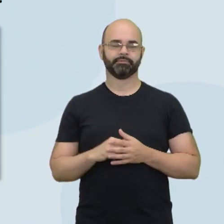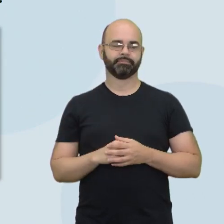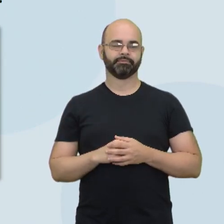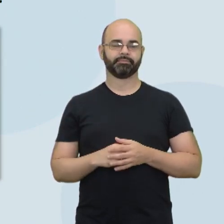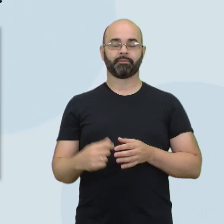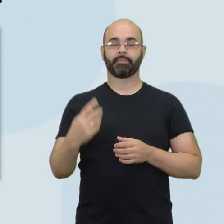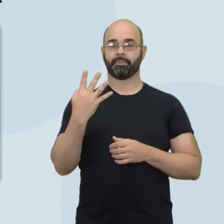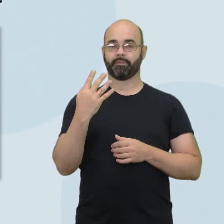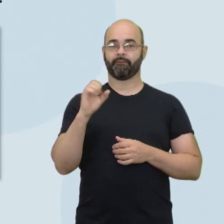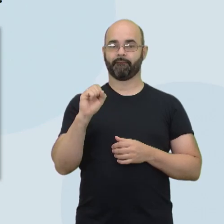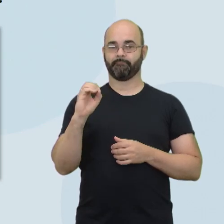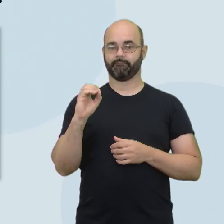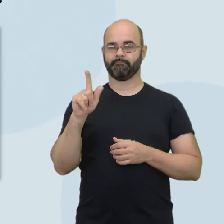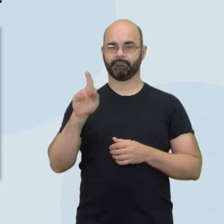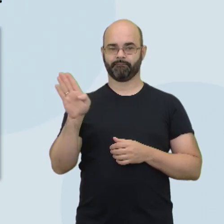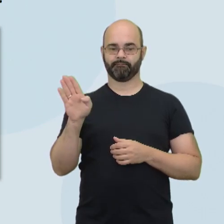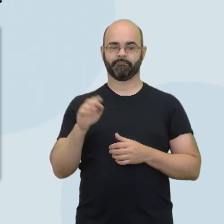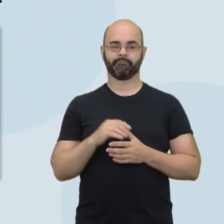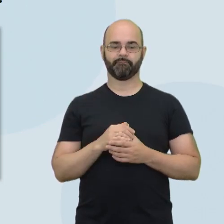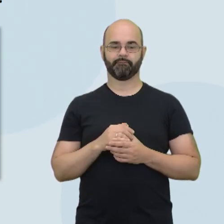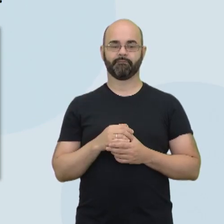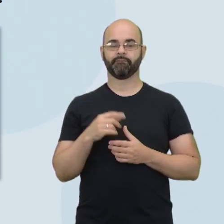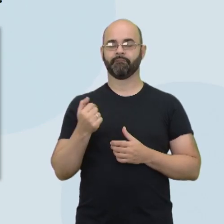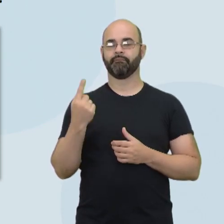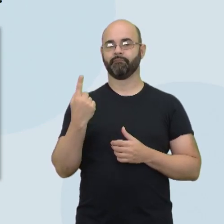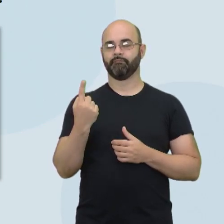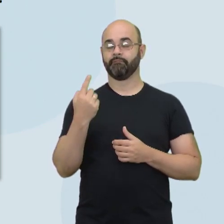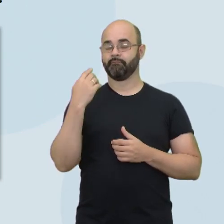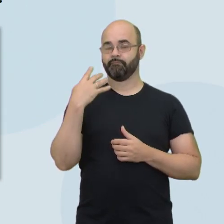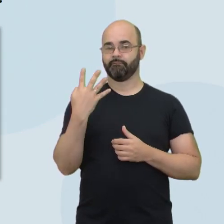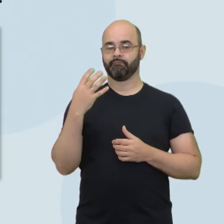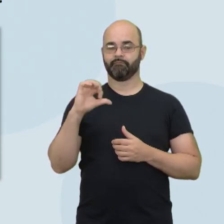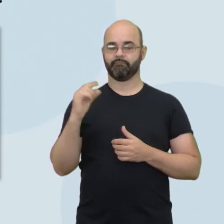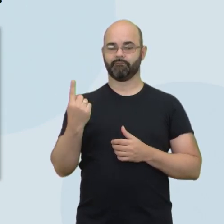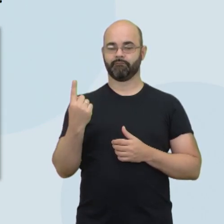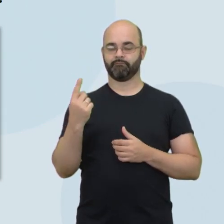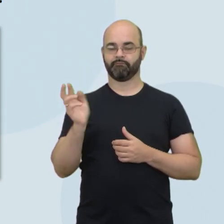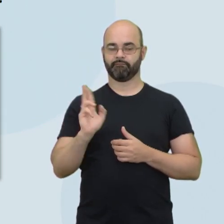245,50. 480 giga, R$ 491.